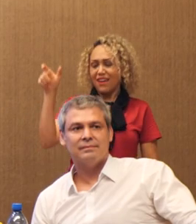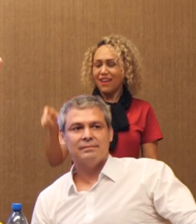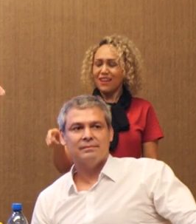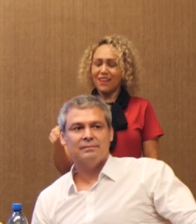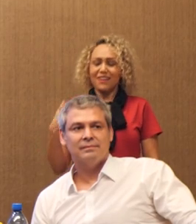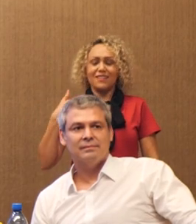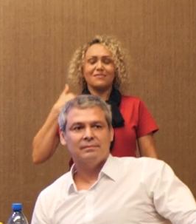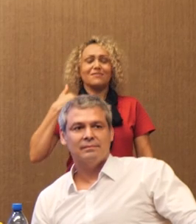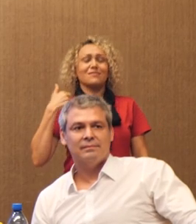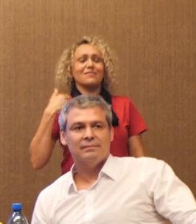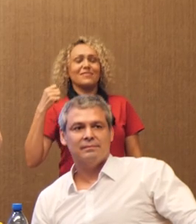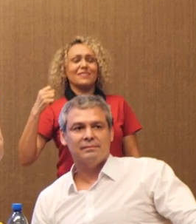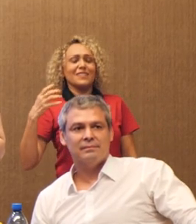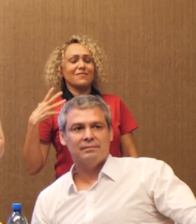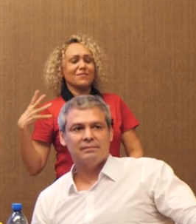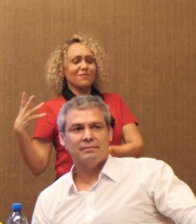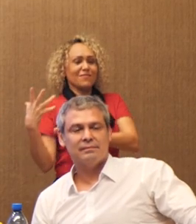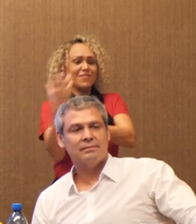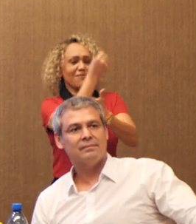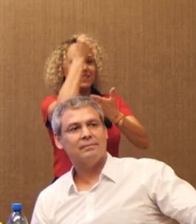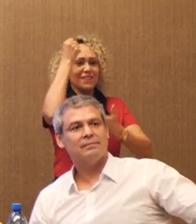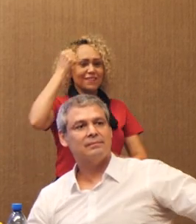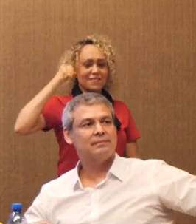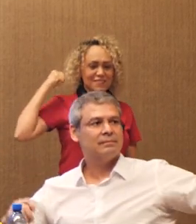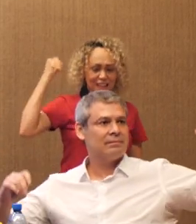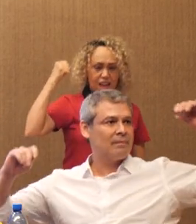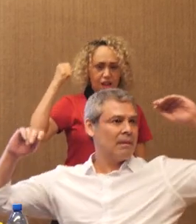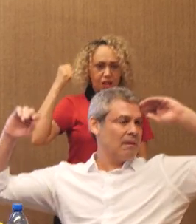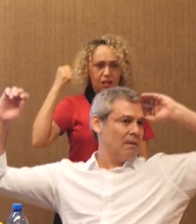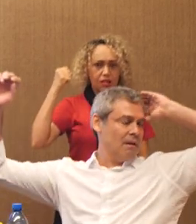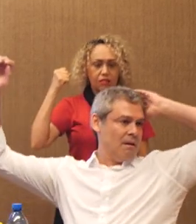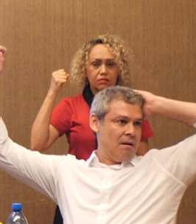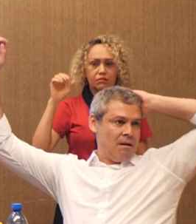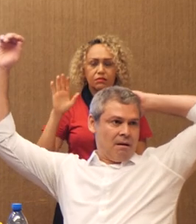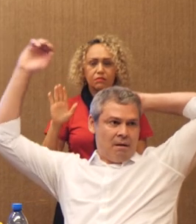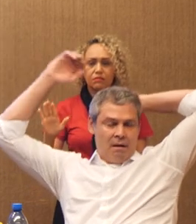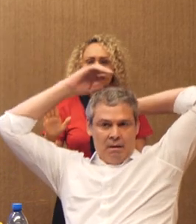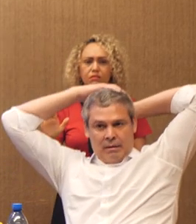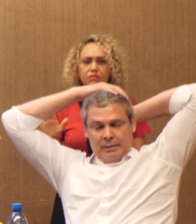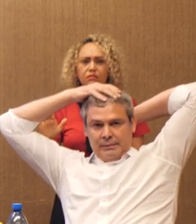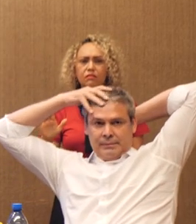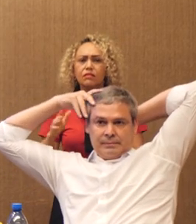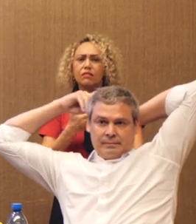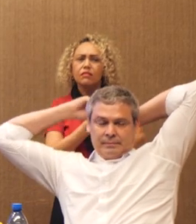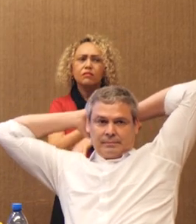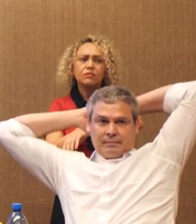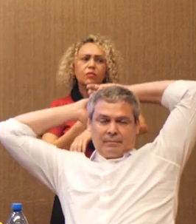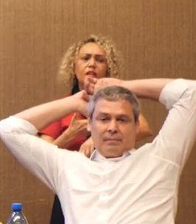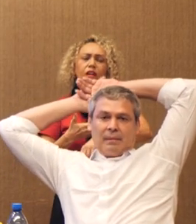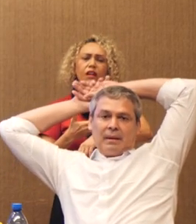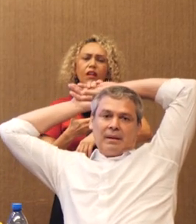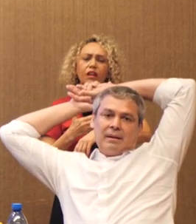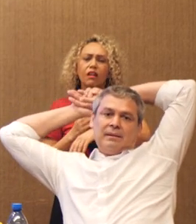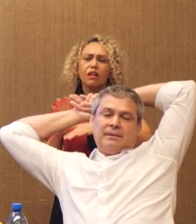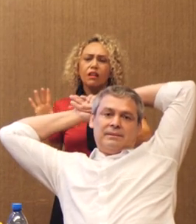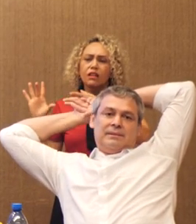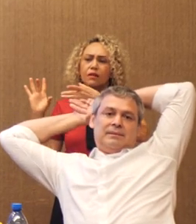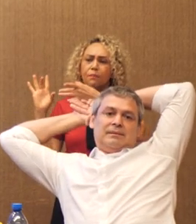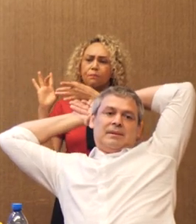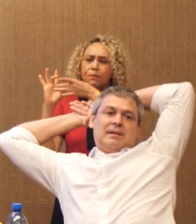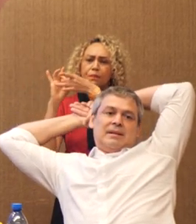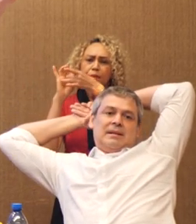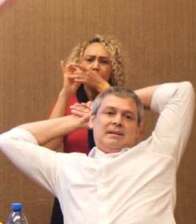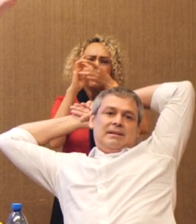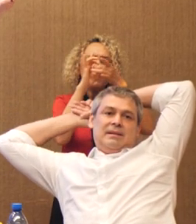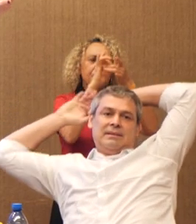uma salvadora, que, em geral, adere a grupos que são antidemocráticos e estava vinculado à